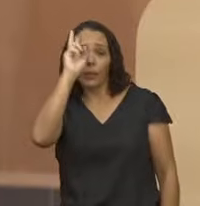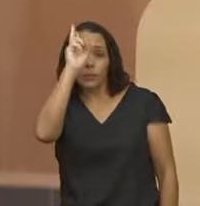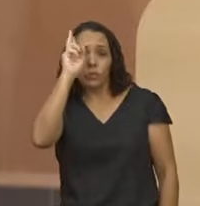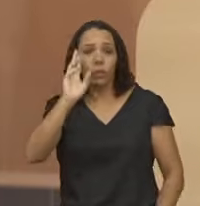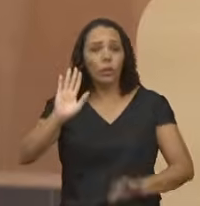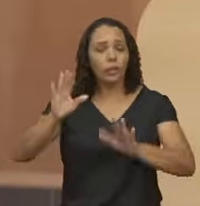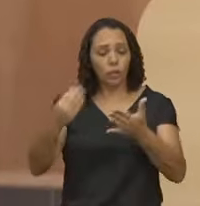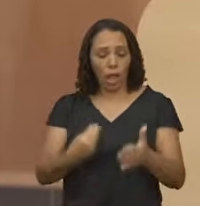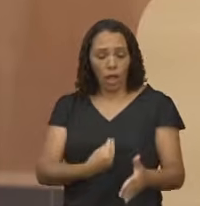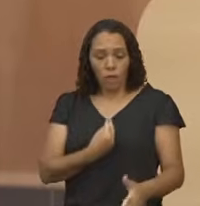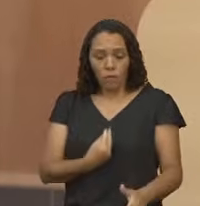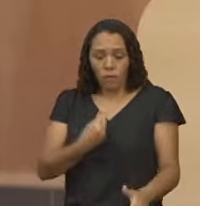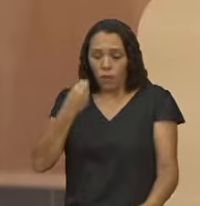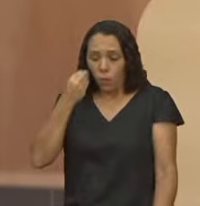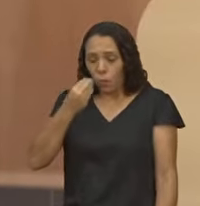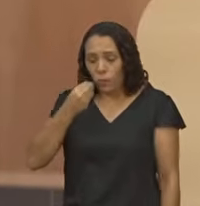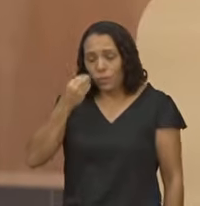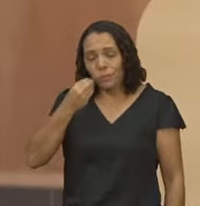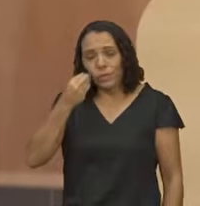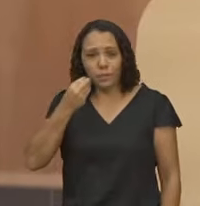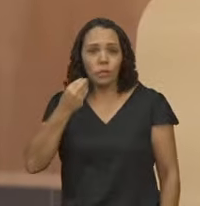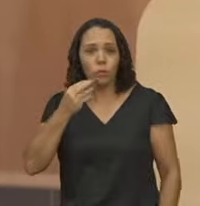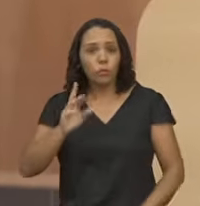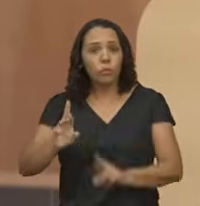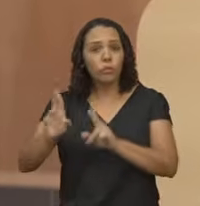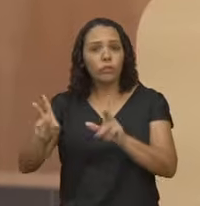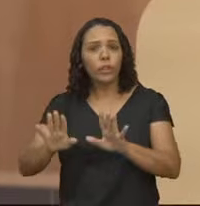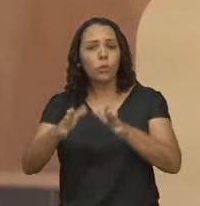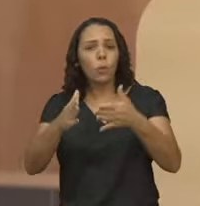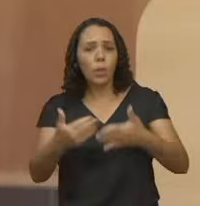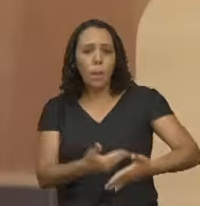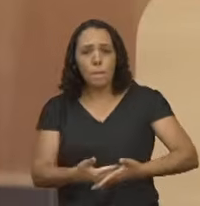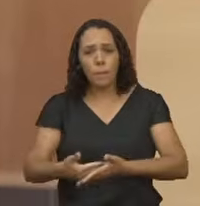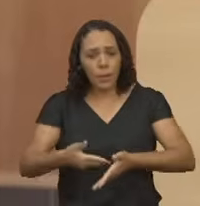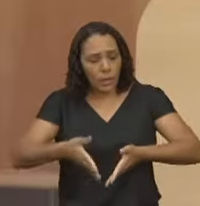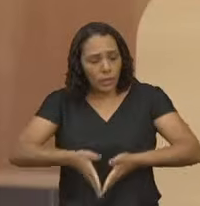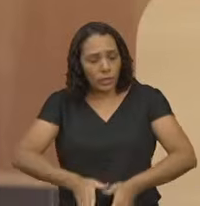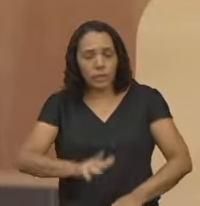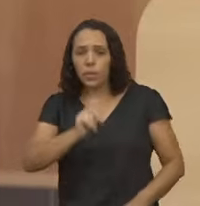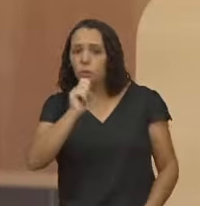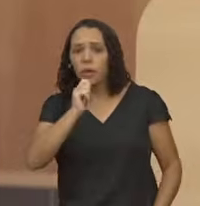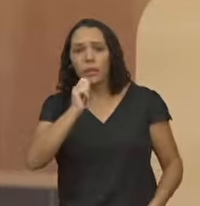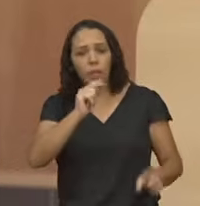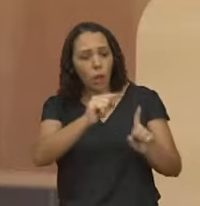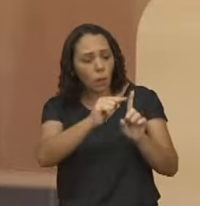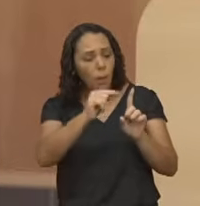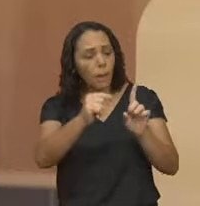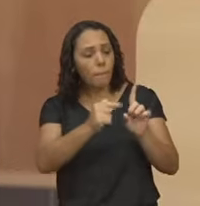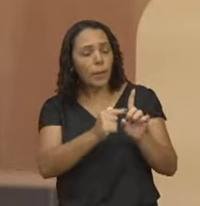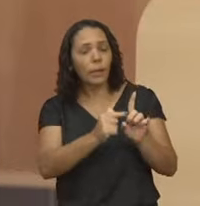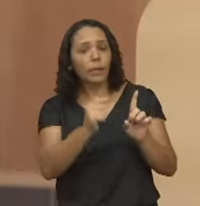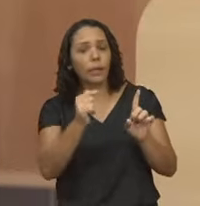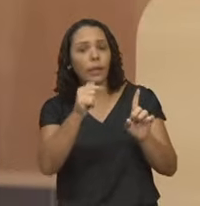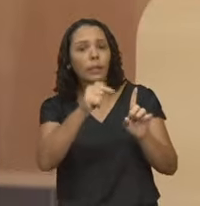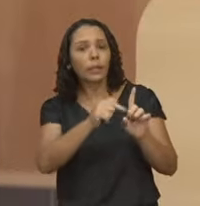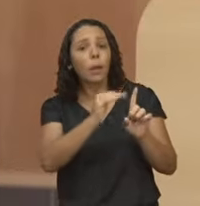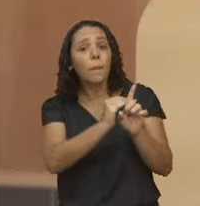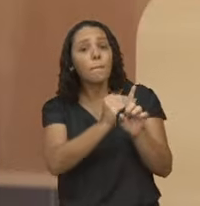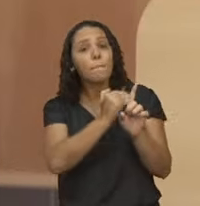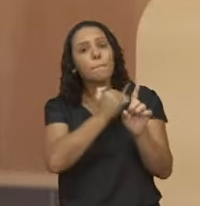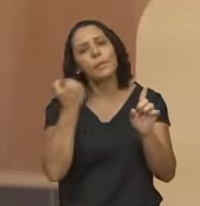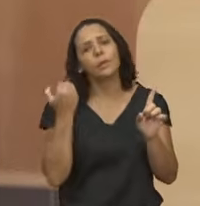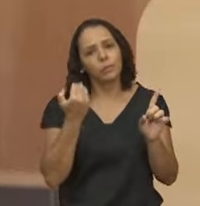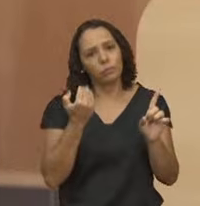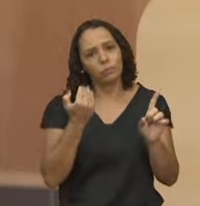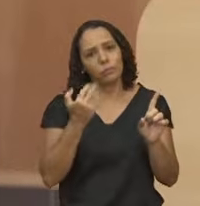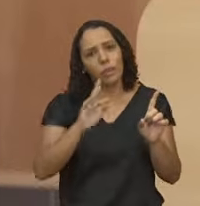ela. Muito diferente da morte intrauterina. Dentro da barriga da mãe, só a mãe e o pai que participou disso